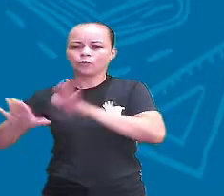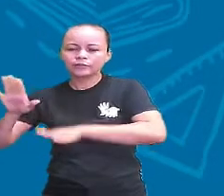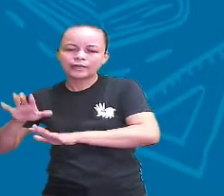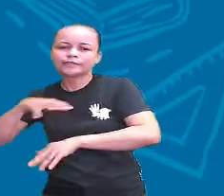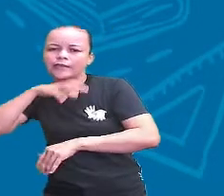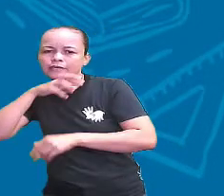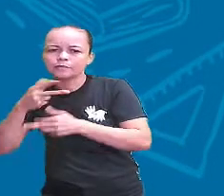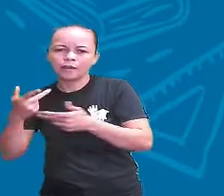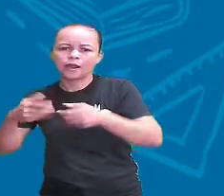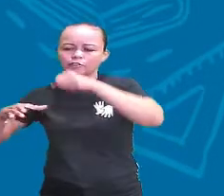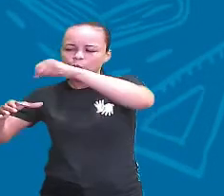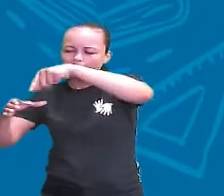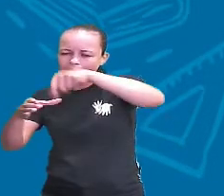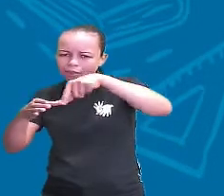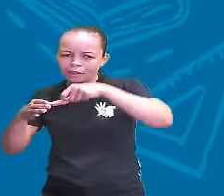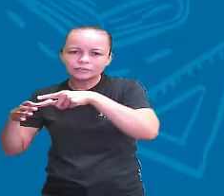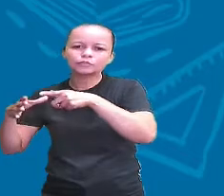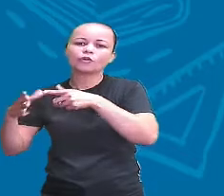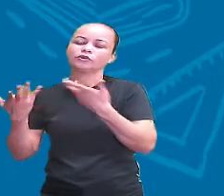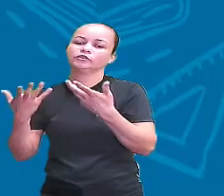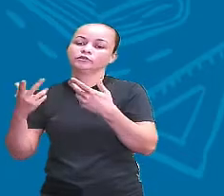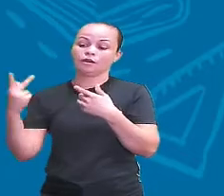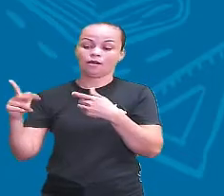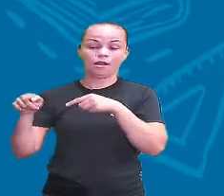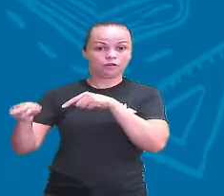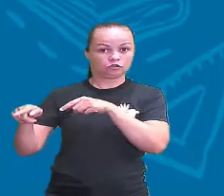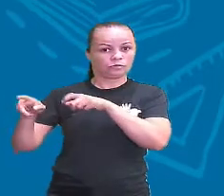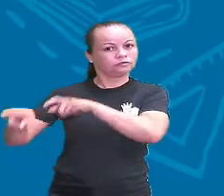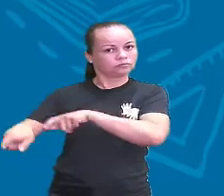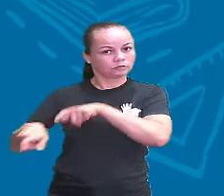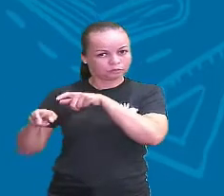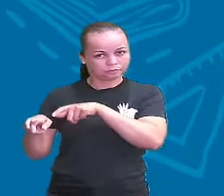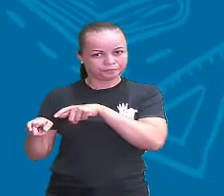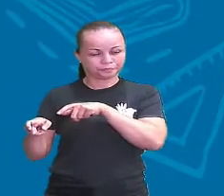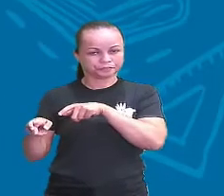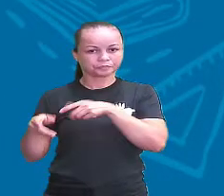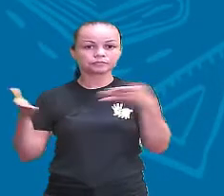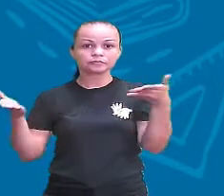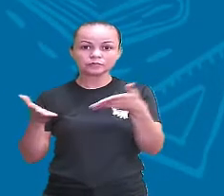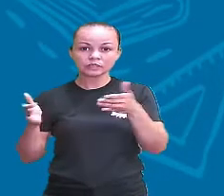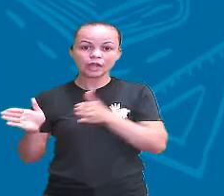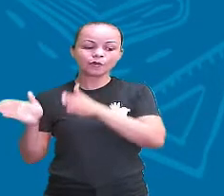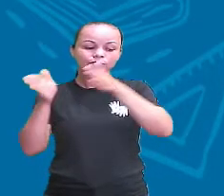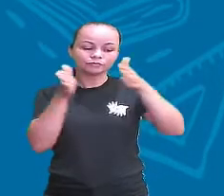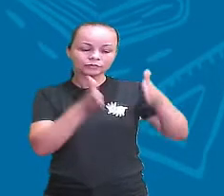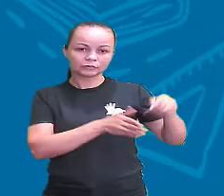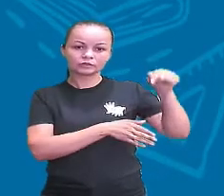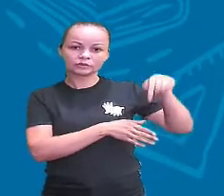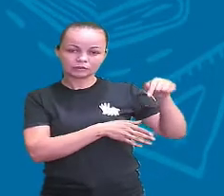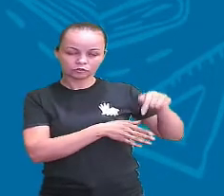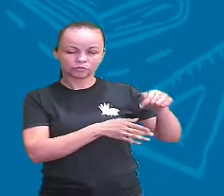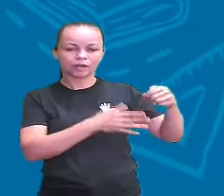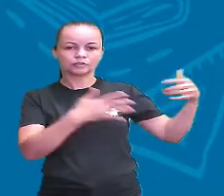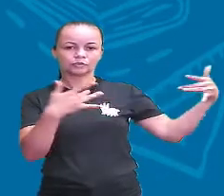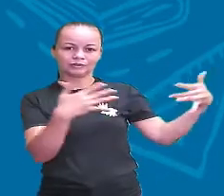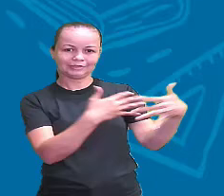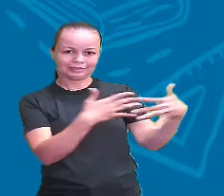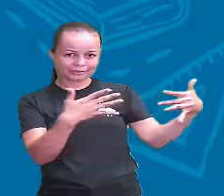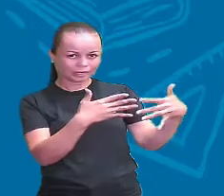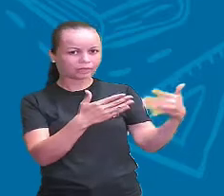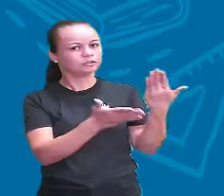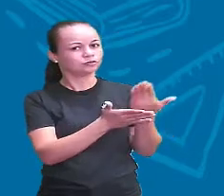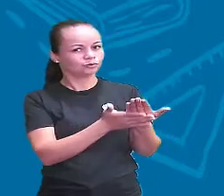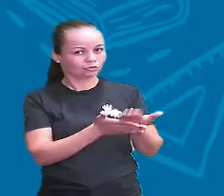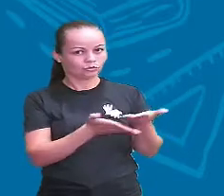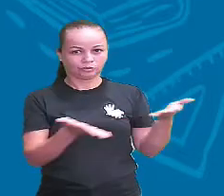plantações. Ali é o espaço rural, o campo. A gente agora está estudando um pouquinho sobre o espaço